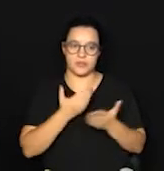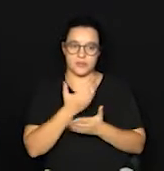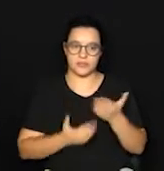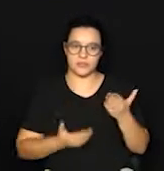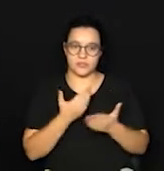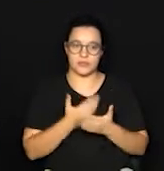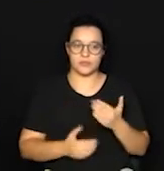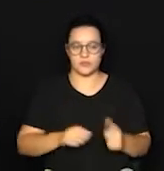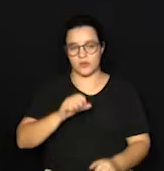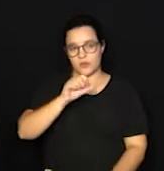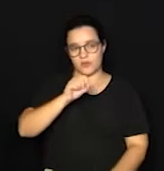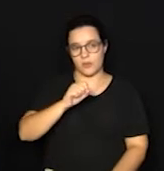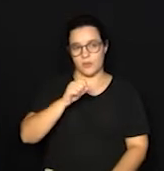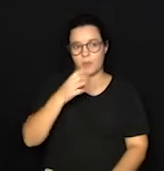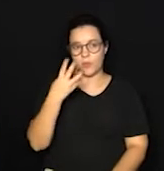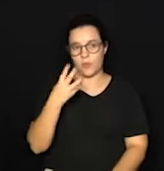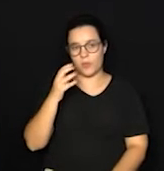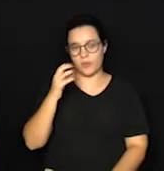mais de